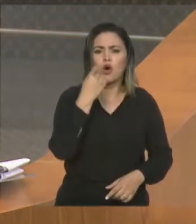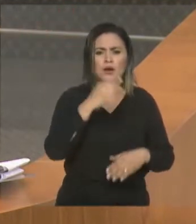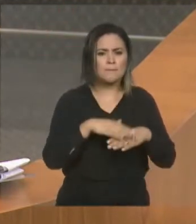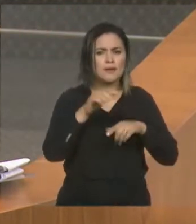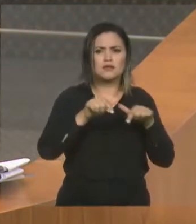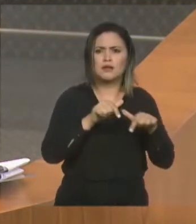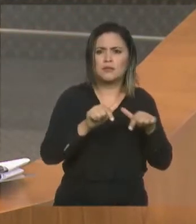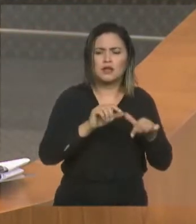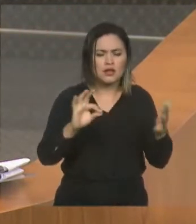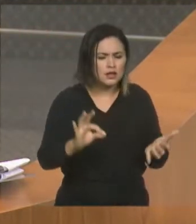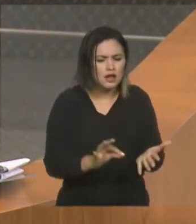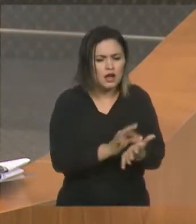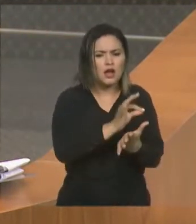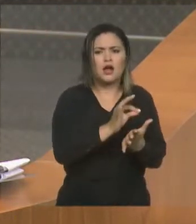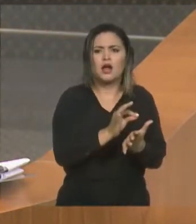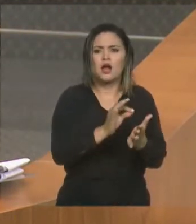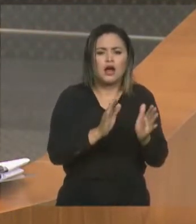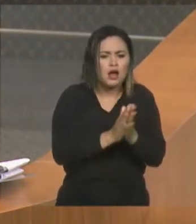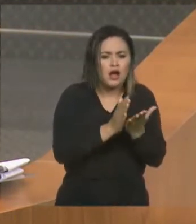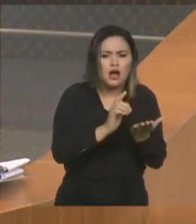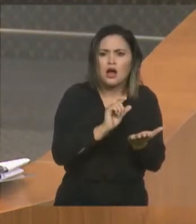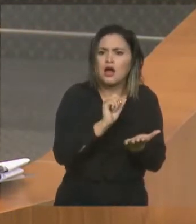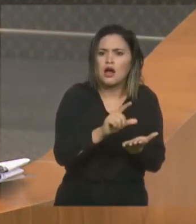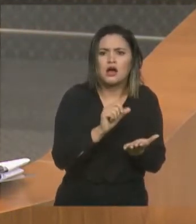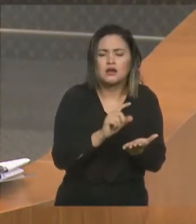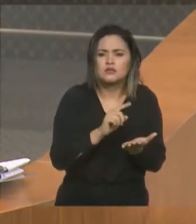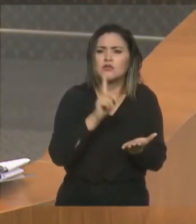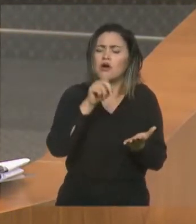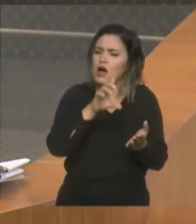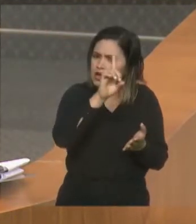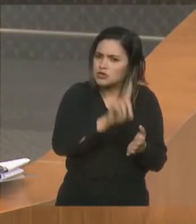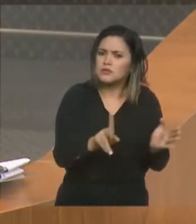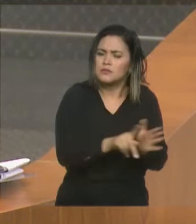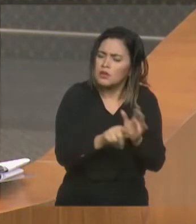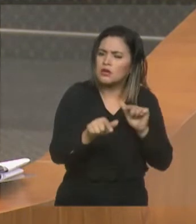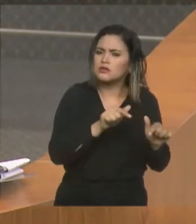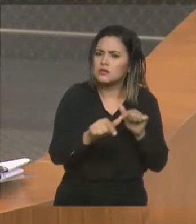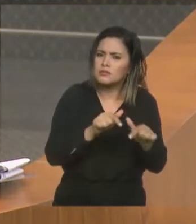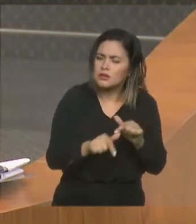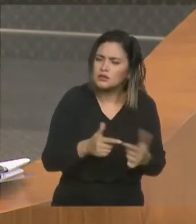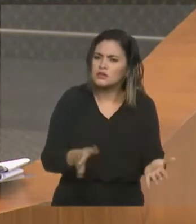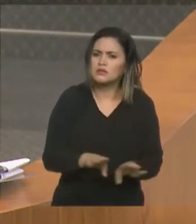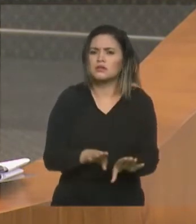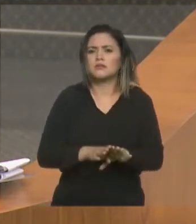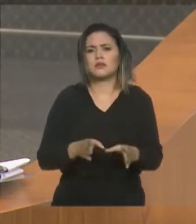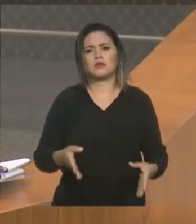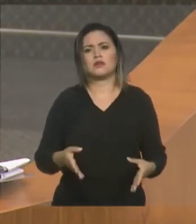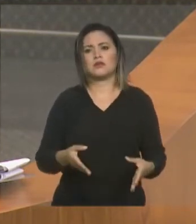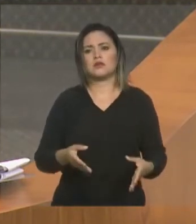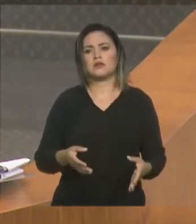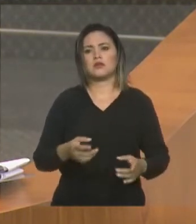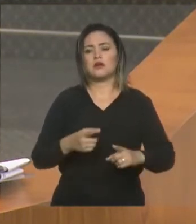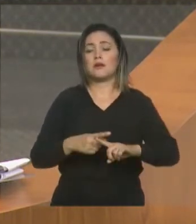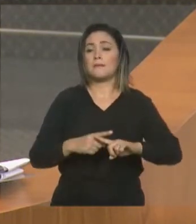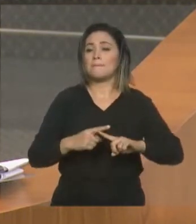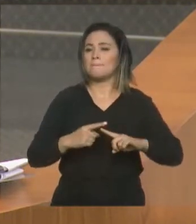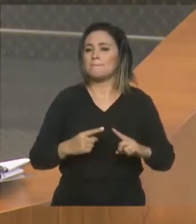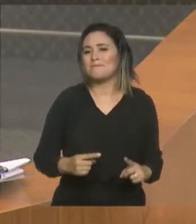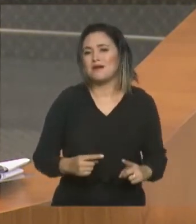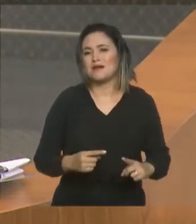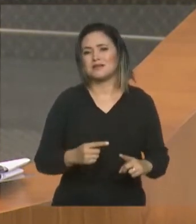direito histórico. Mas não tem, deputada Edivaldo Holanda, sabe por quê? Não tem, simplesmente porque já